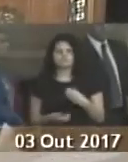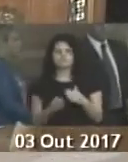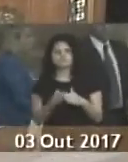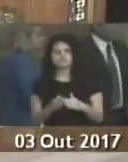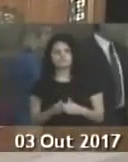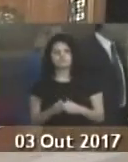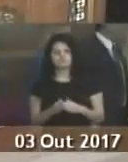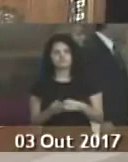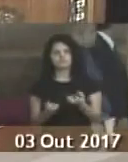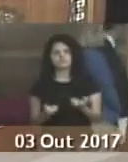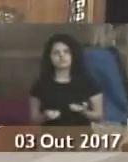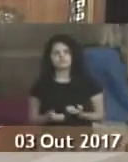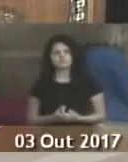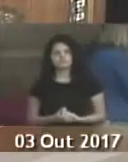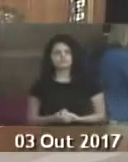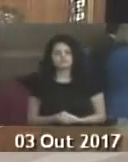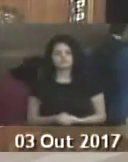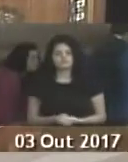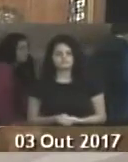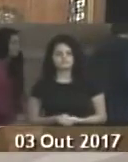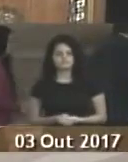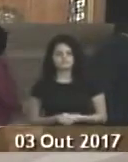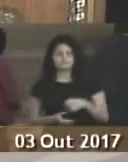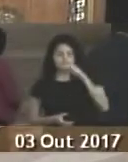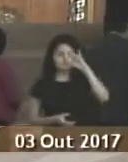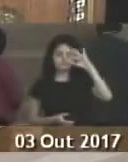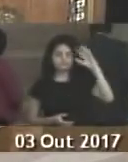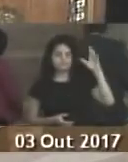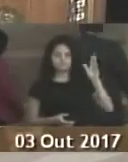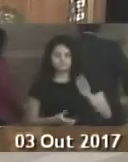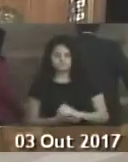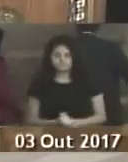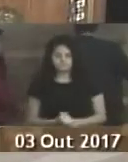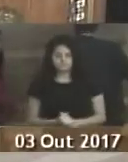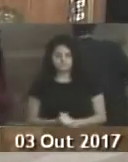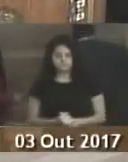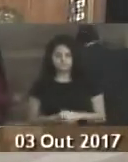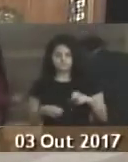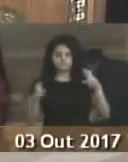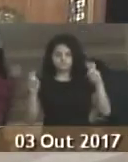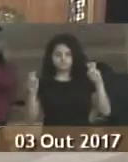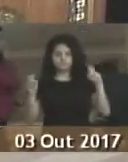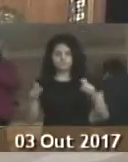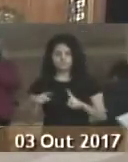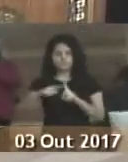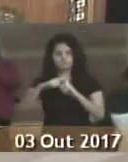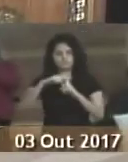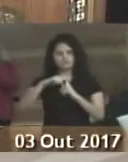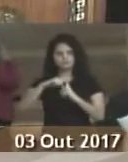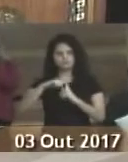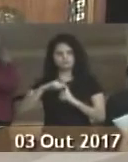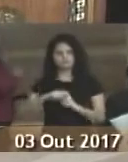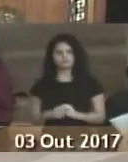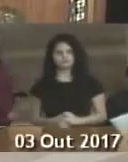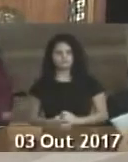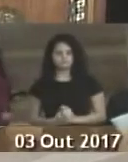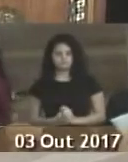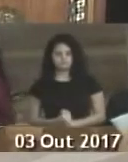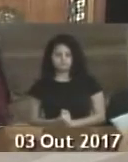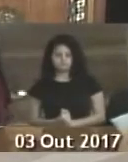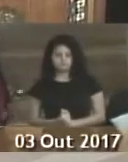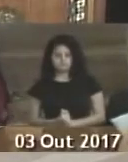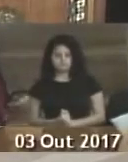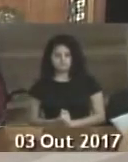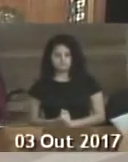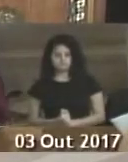fazer aqui uma reflexão, né, sobre a cruz cristã, que é o símbolo supremo da fé e